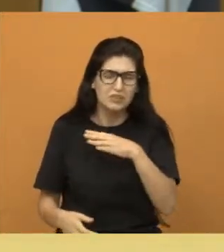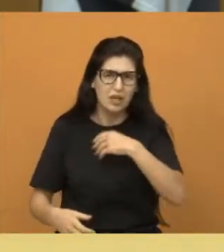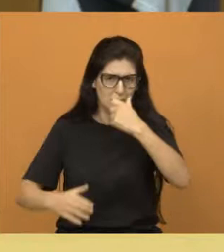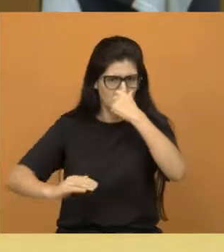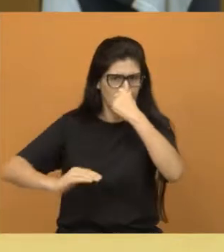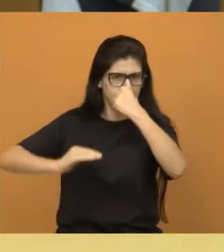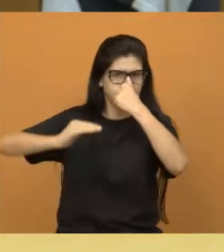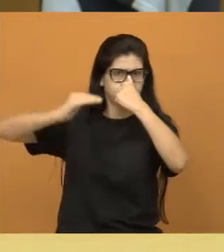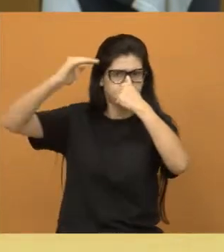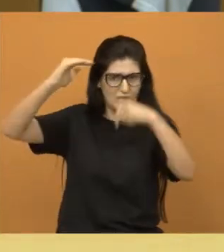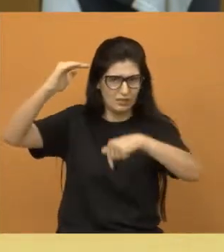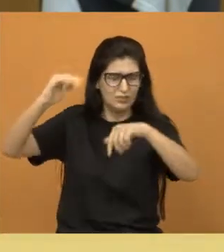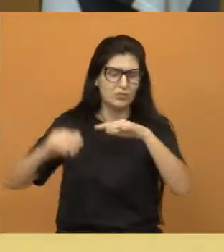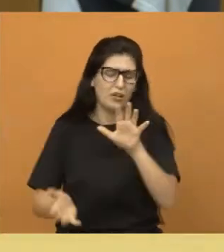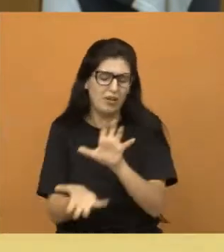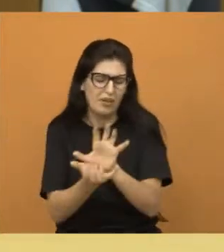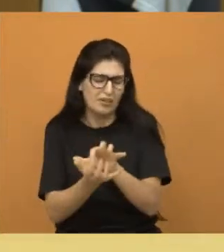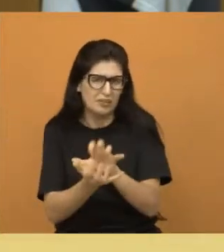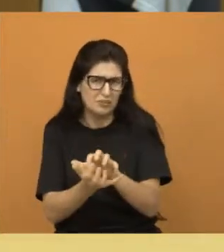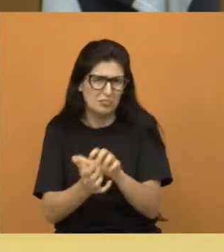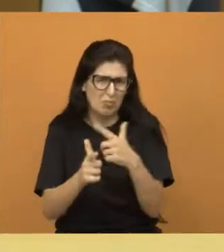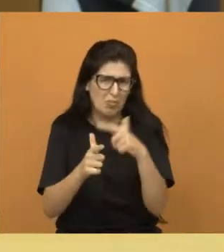inundada. Vamos lá.